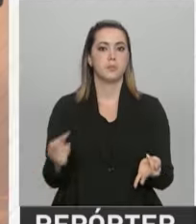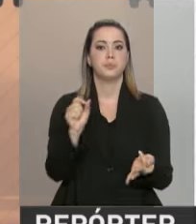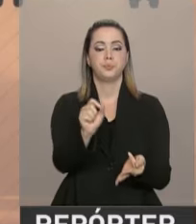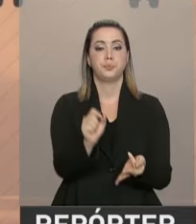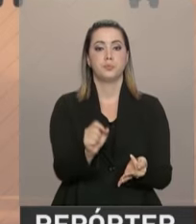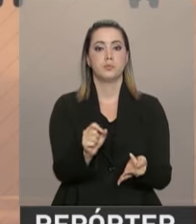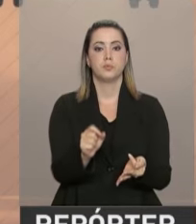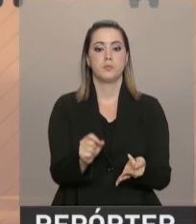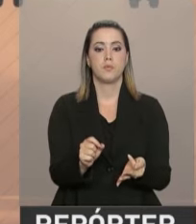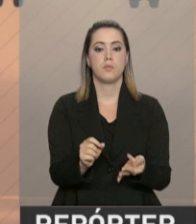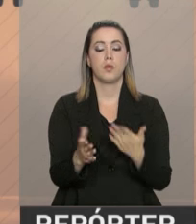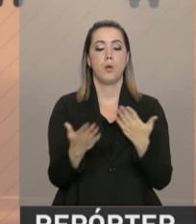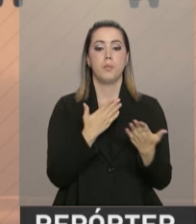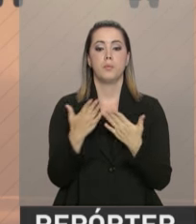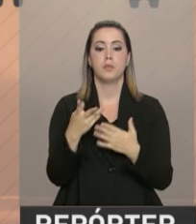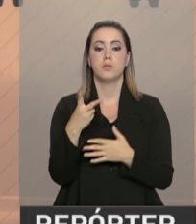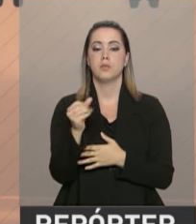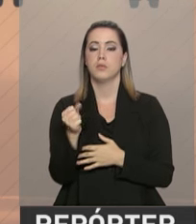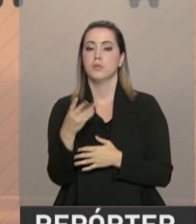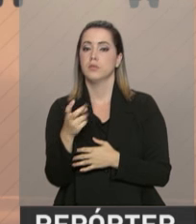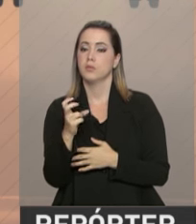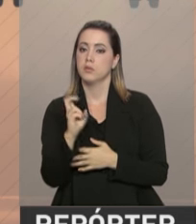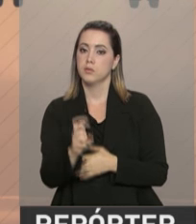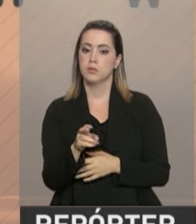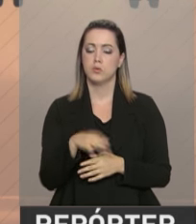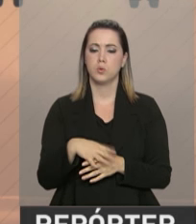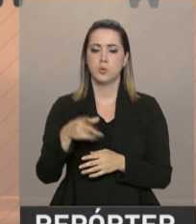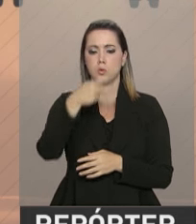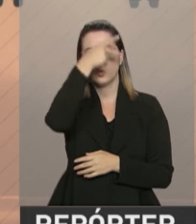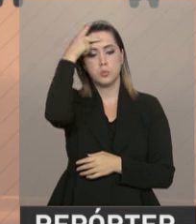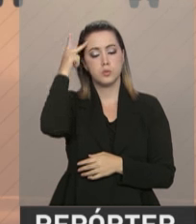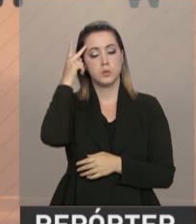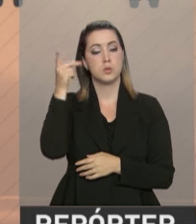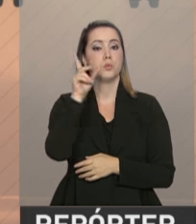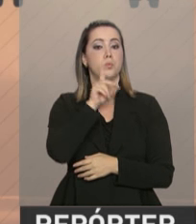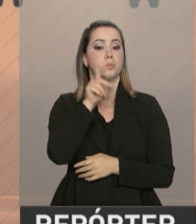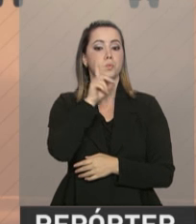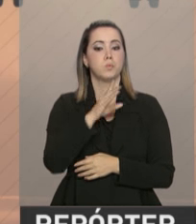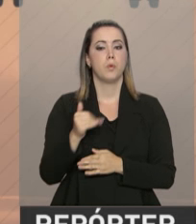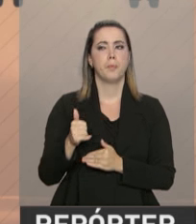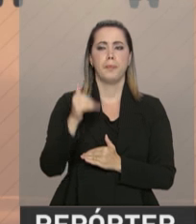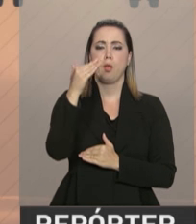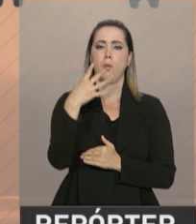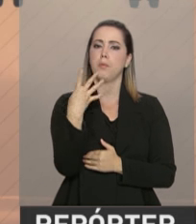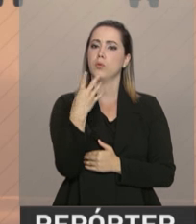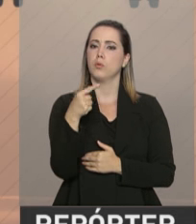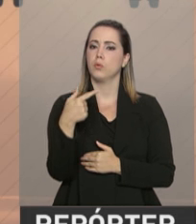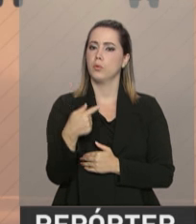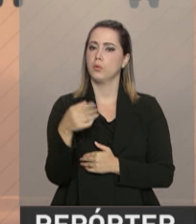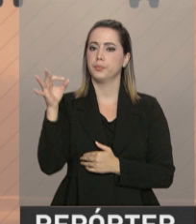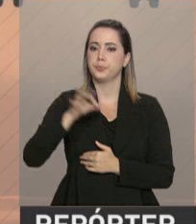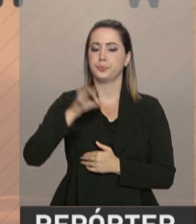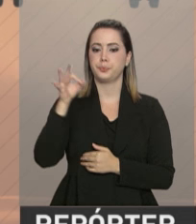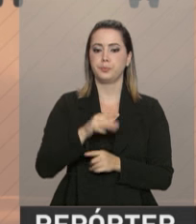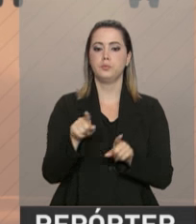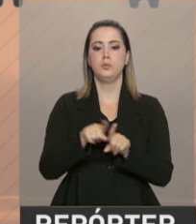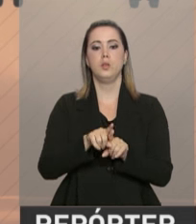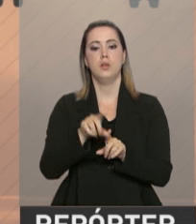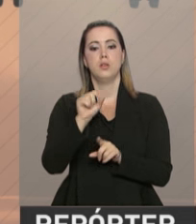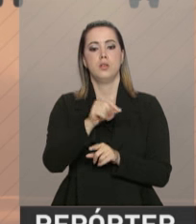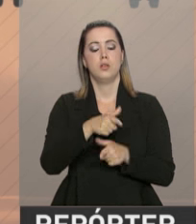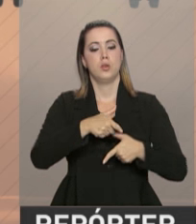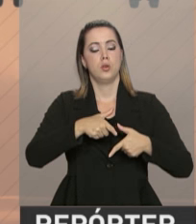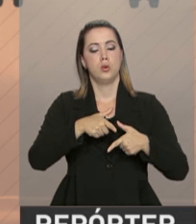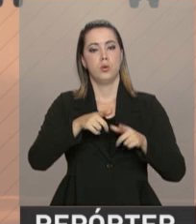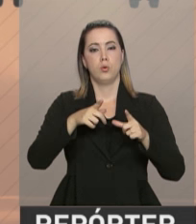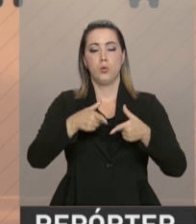em relação a 2015 o número de chegadas de norte--americanos aumentou 47% o de japoneses